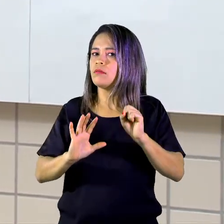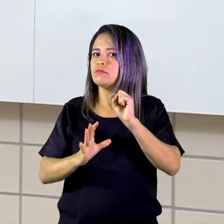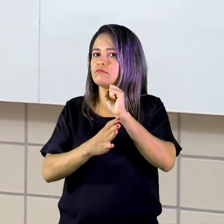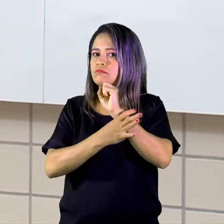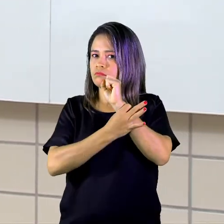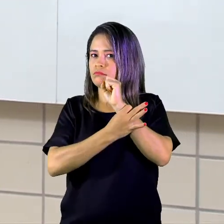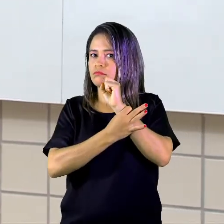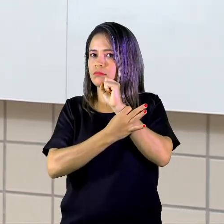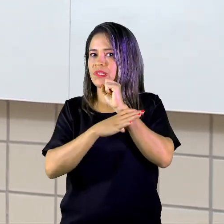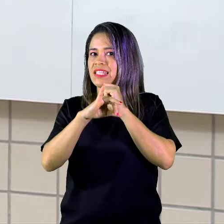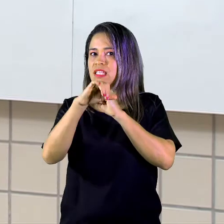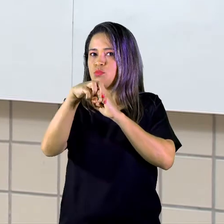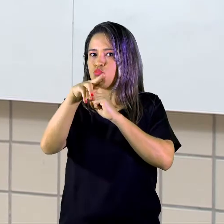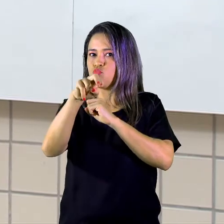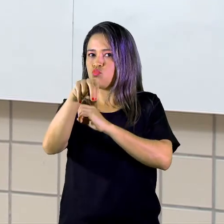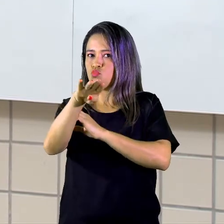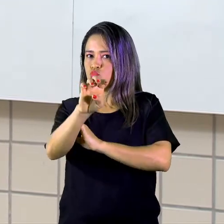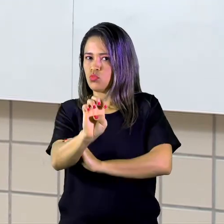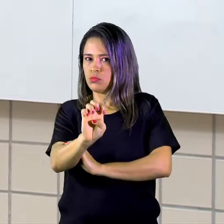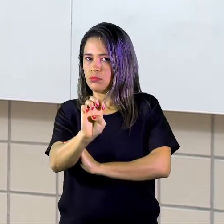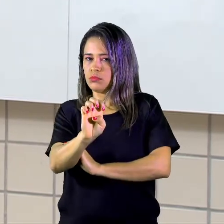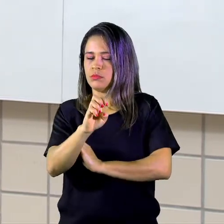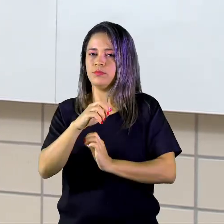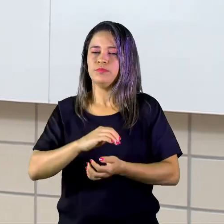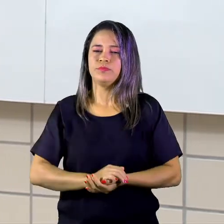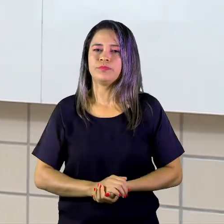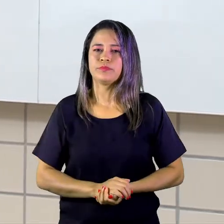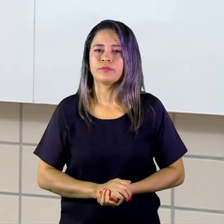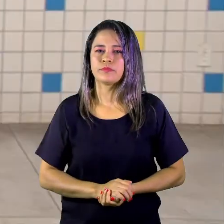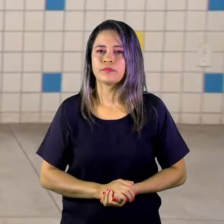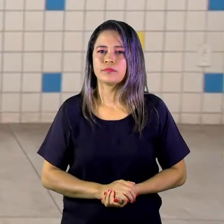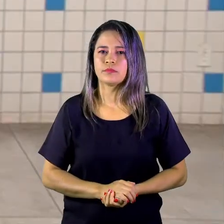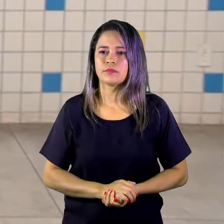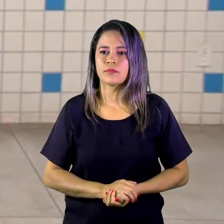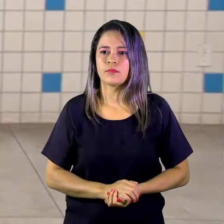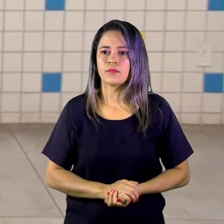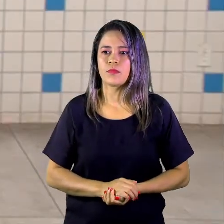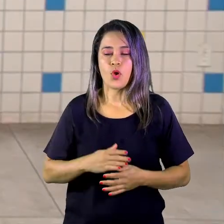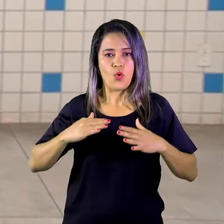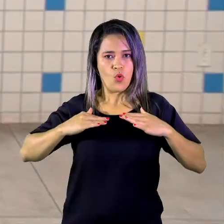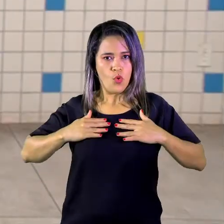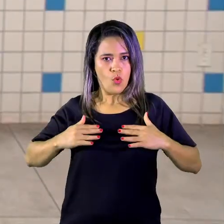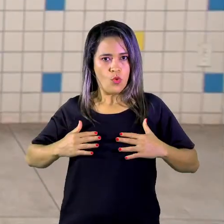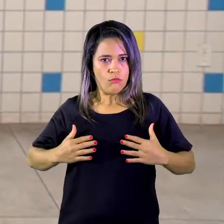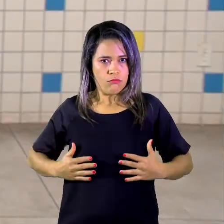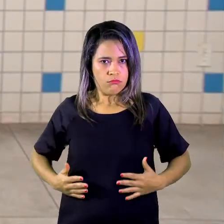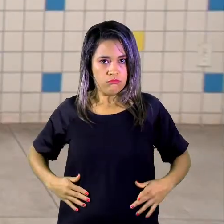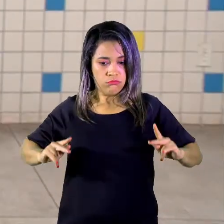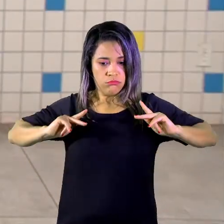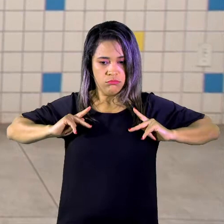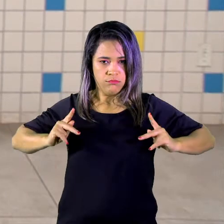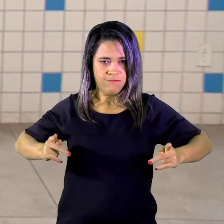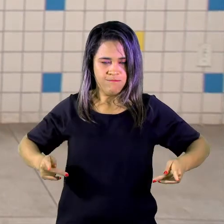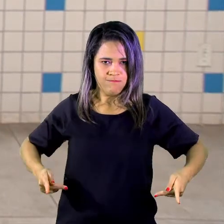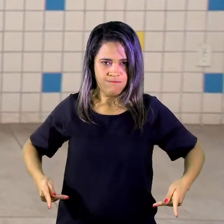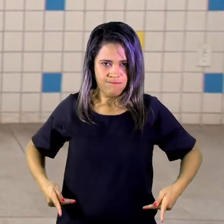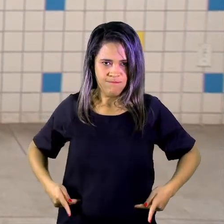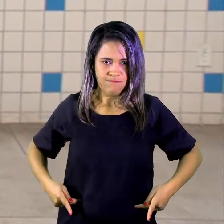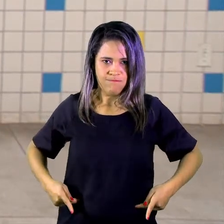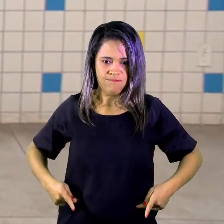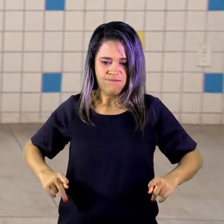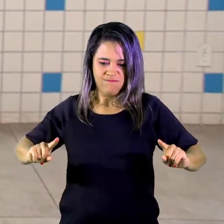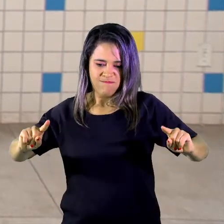sistema imune ou sistema imunológico. O corpo humano sofre constantemente ataque